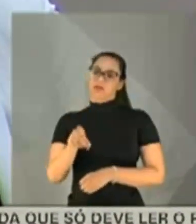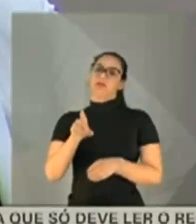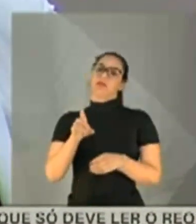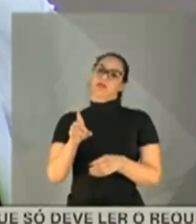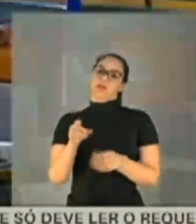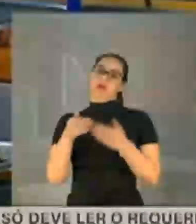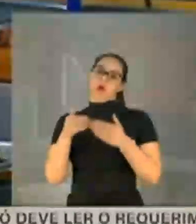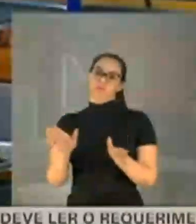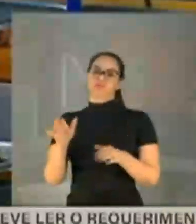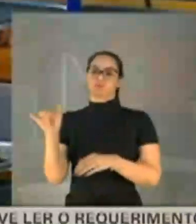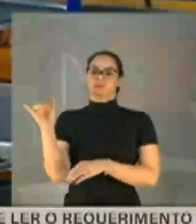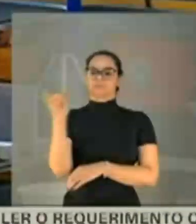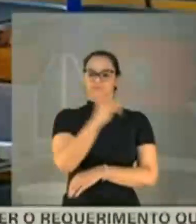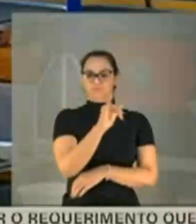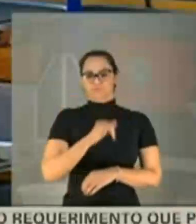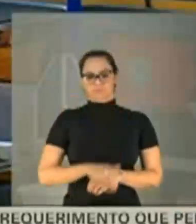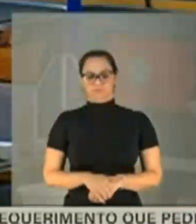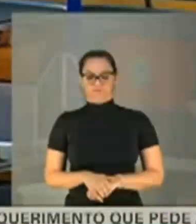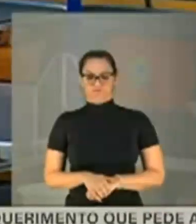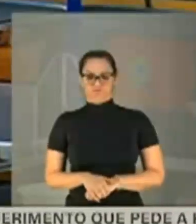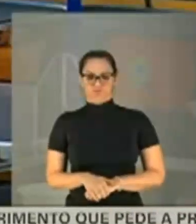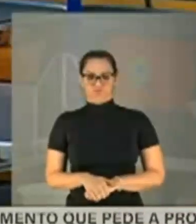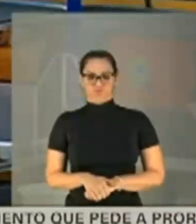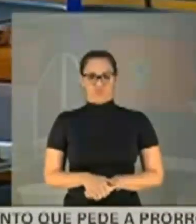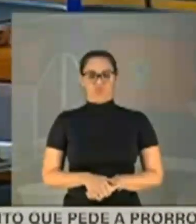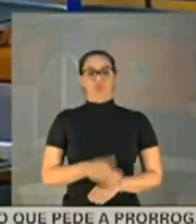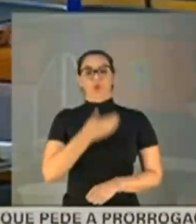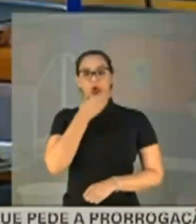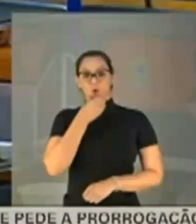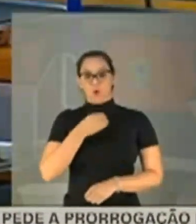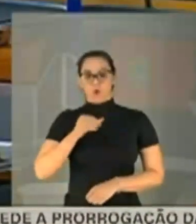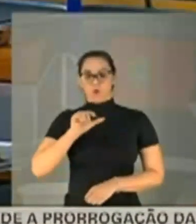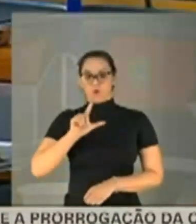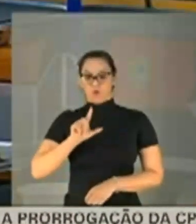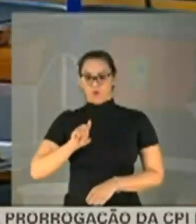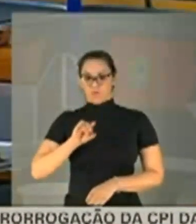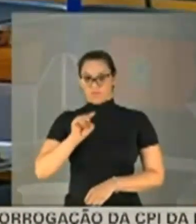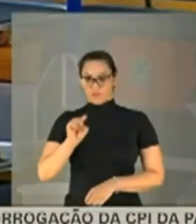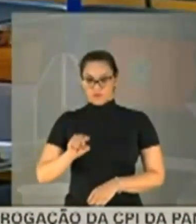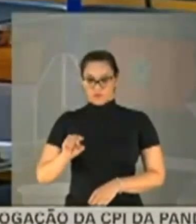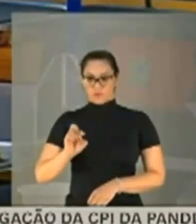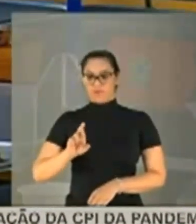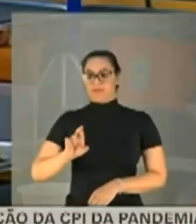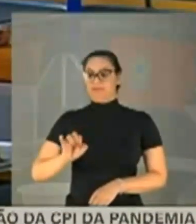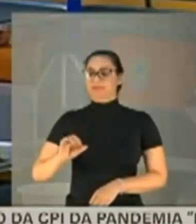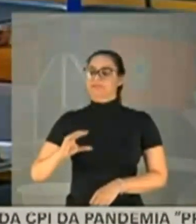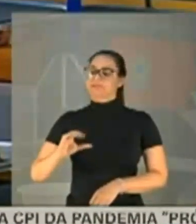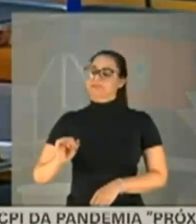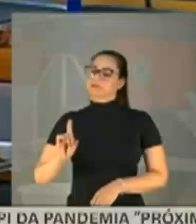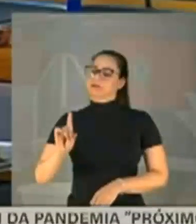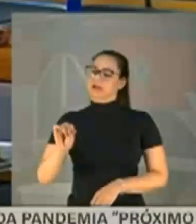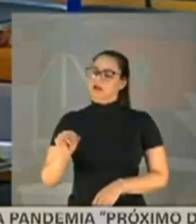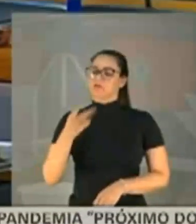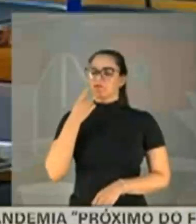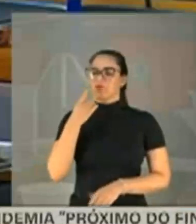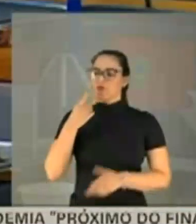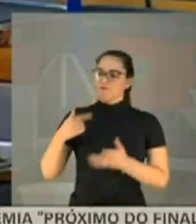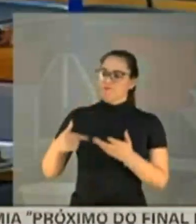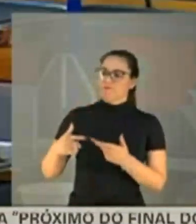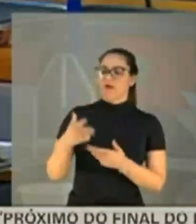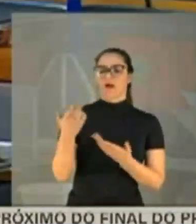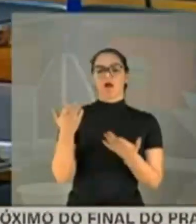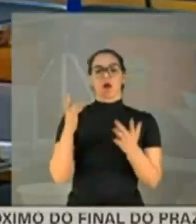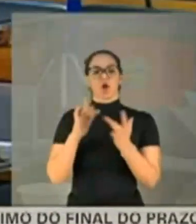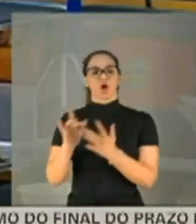importação. Perfeito. Perfeito. O senhor Luiz Ricardo, no seu depoimento, descreveu vários contatos com